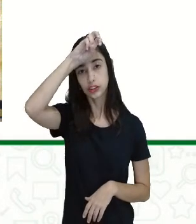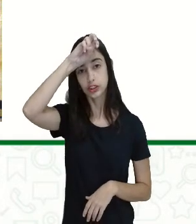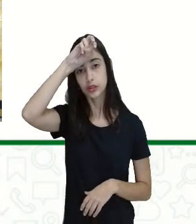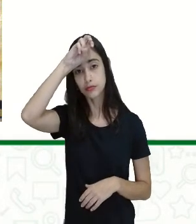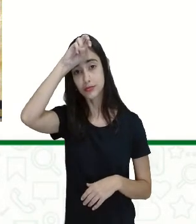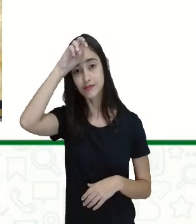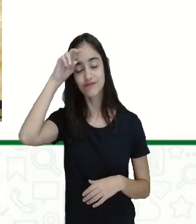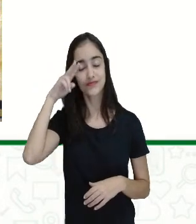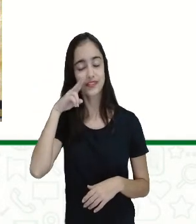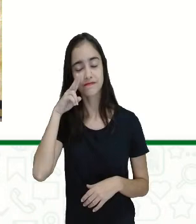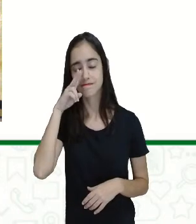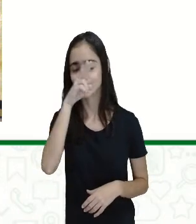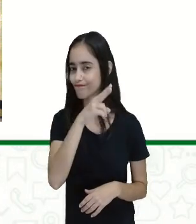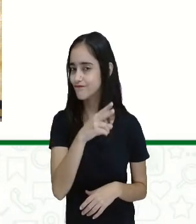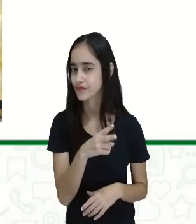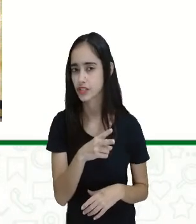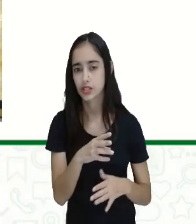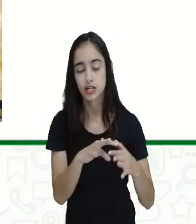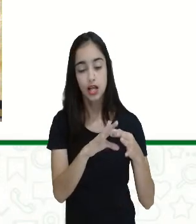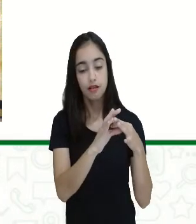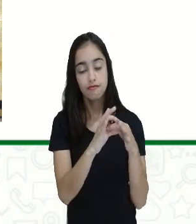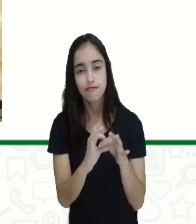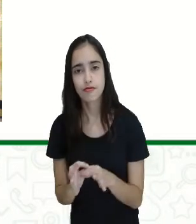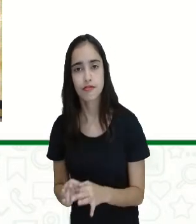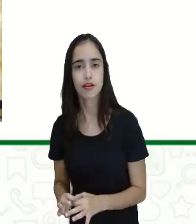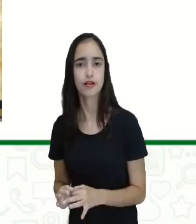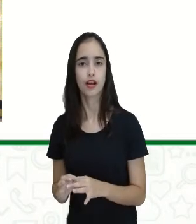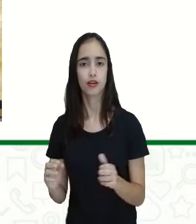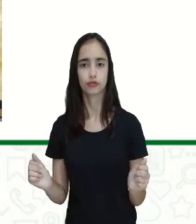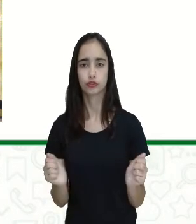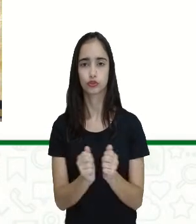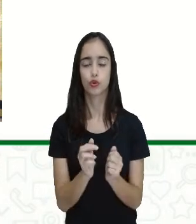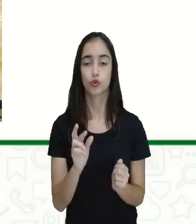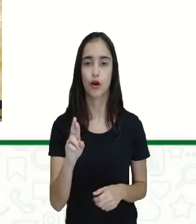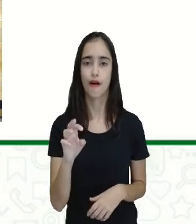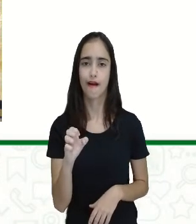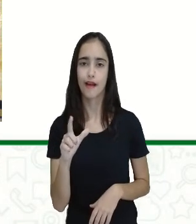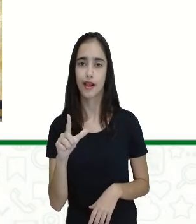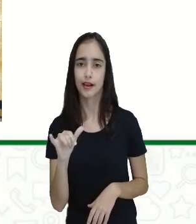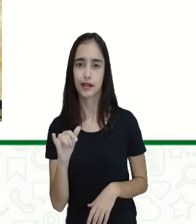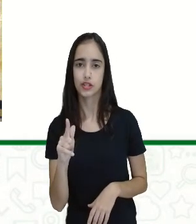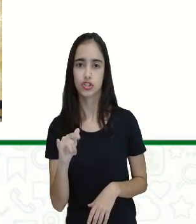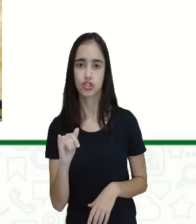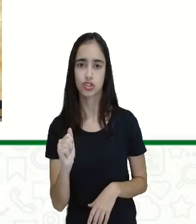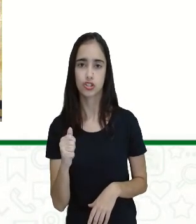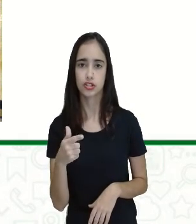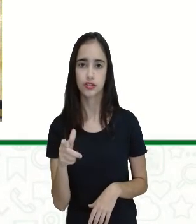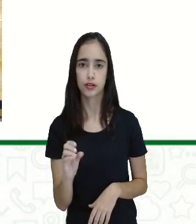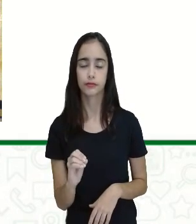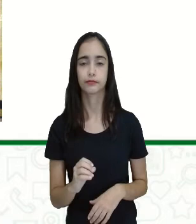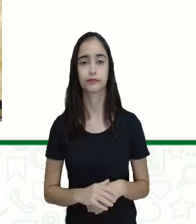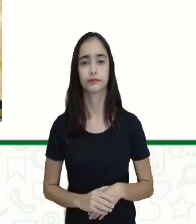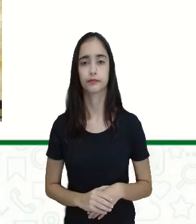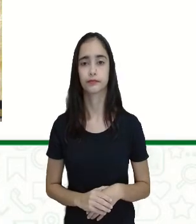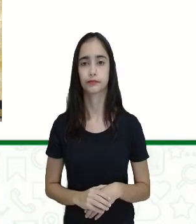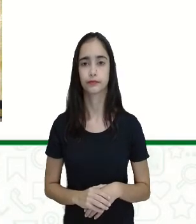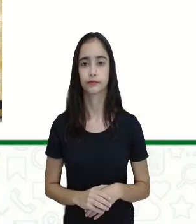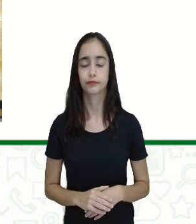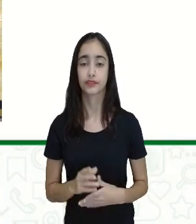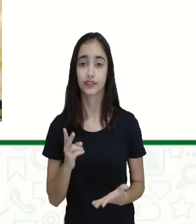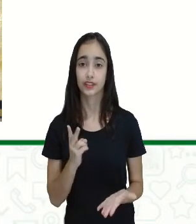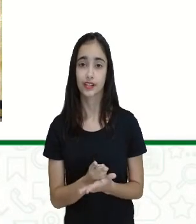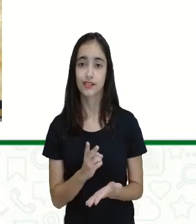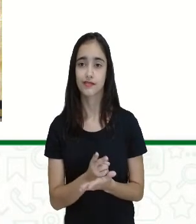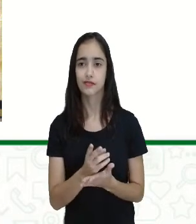à religião, né? É uma arte que está muito presente na coisa do